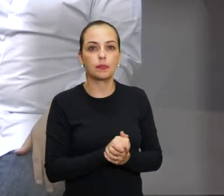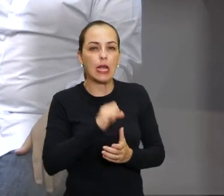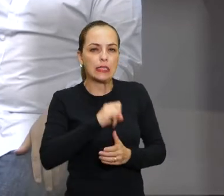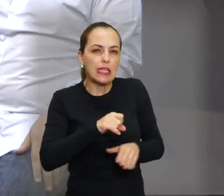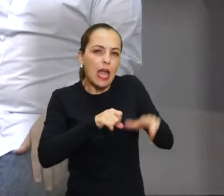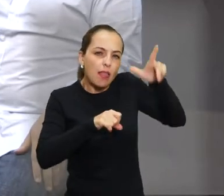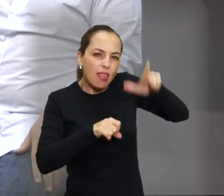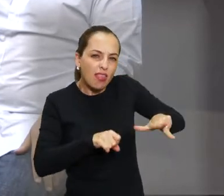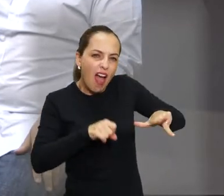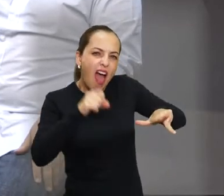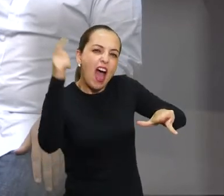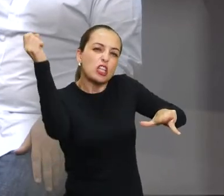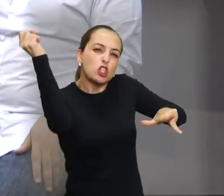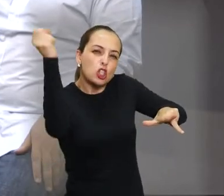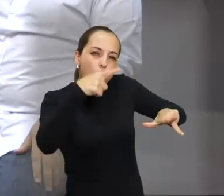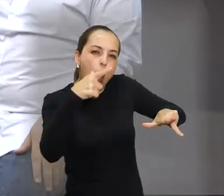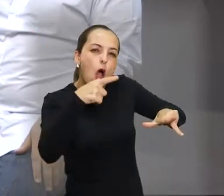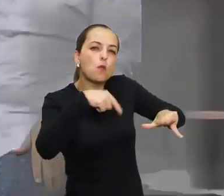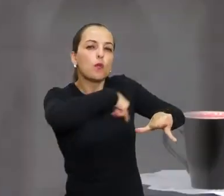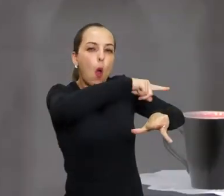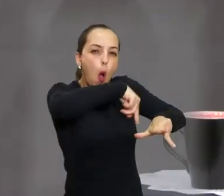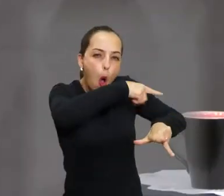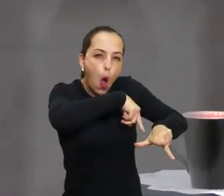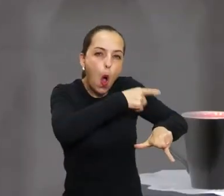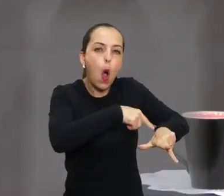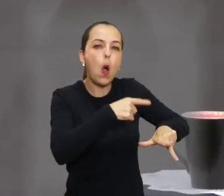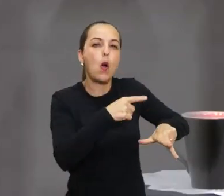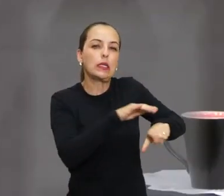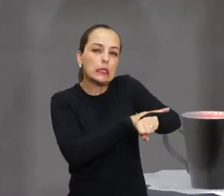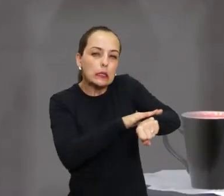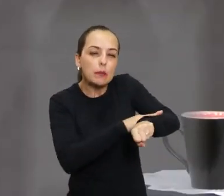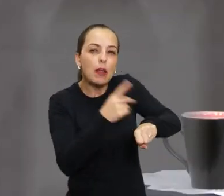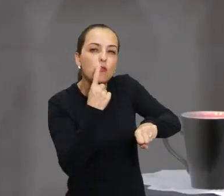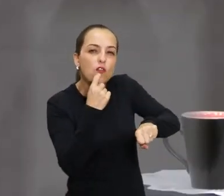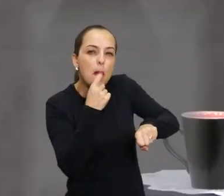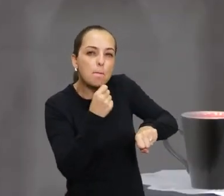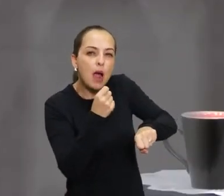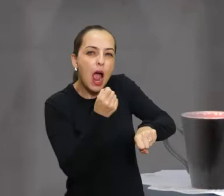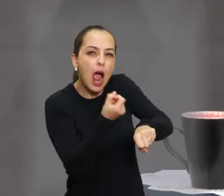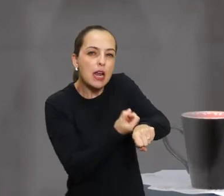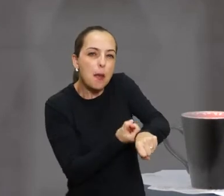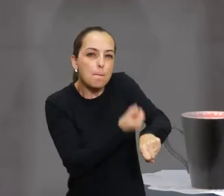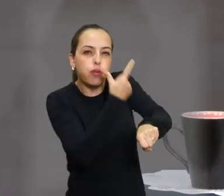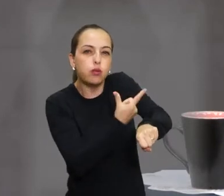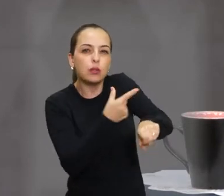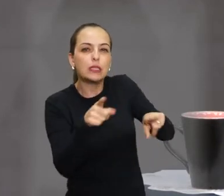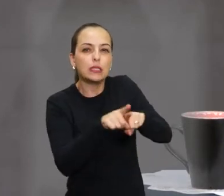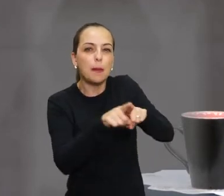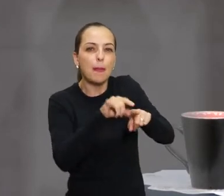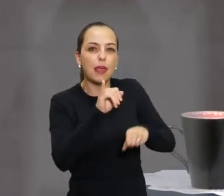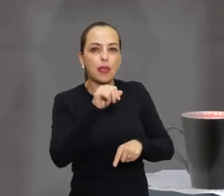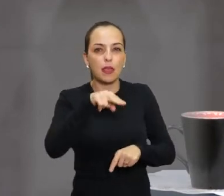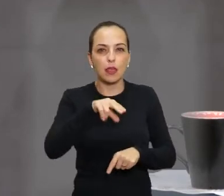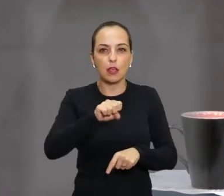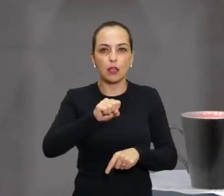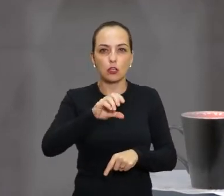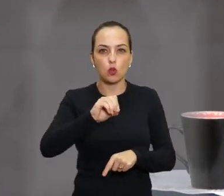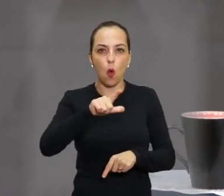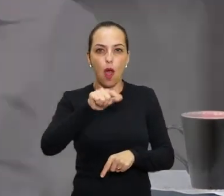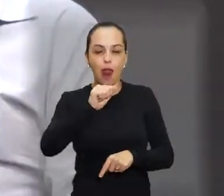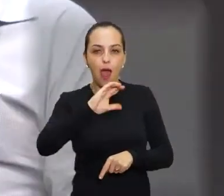Doutor, e quando o estrago já está feito? Quando aparece a vermelhidão, as bolhas e até mesmo a situação de insolação, o que